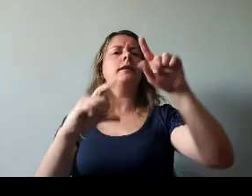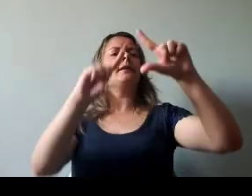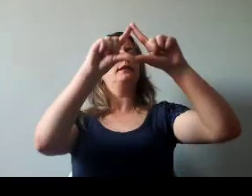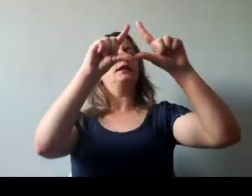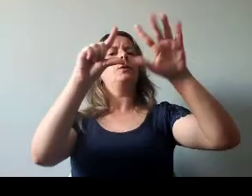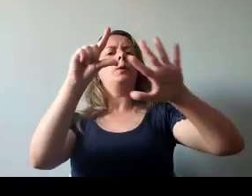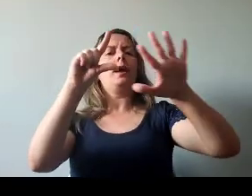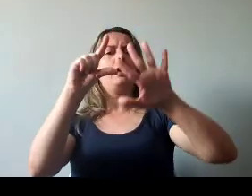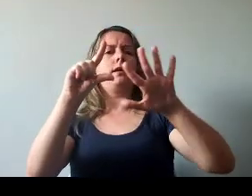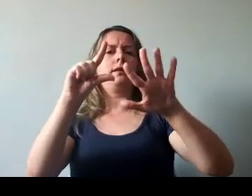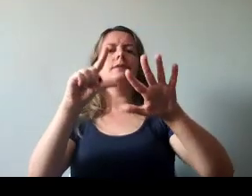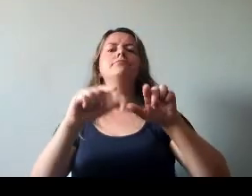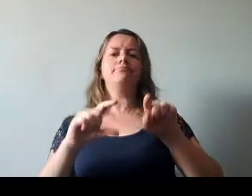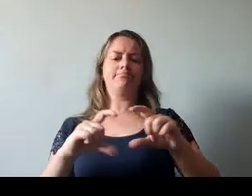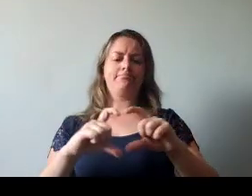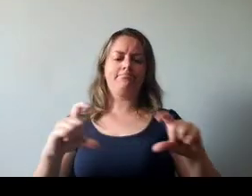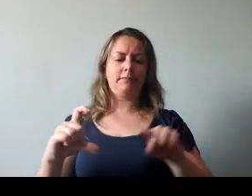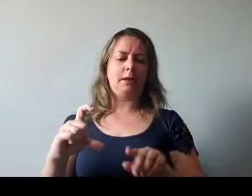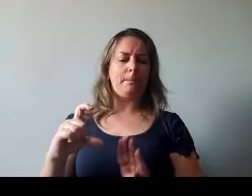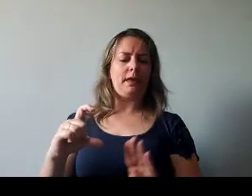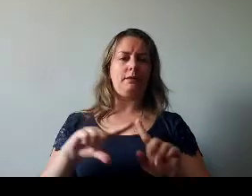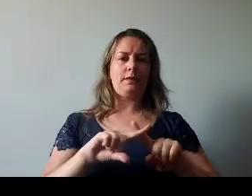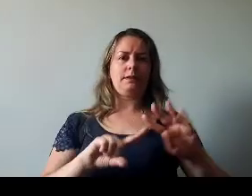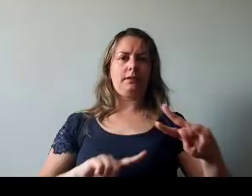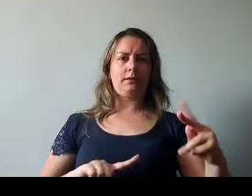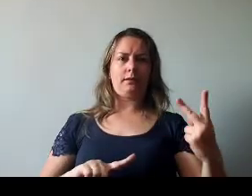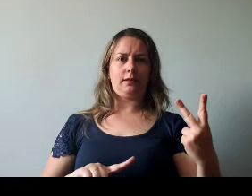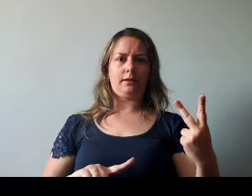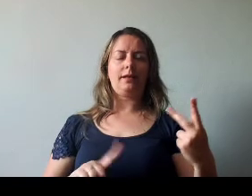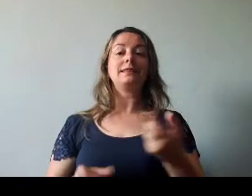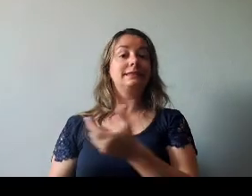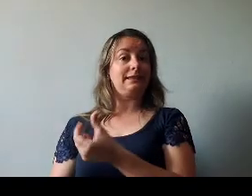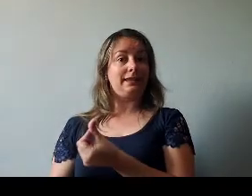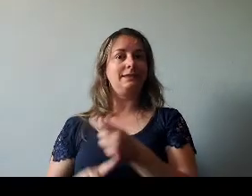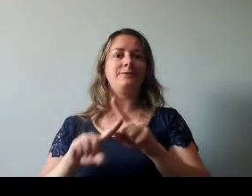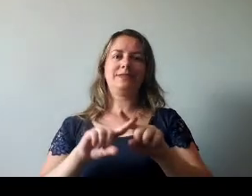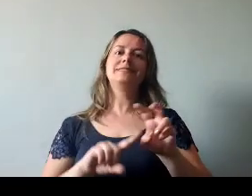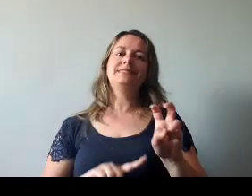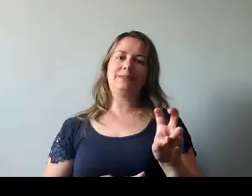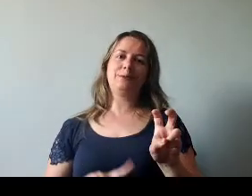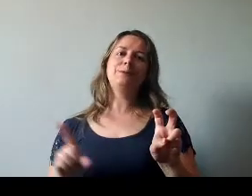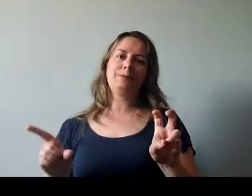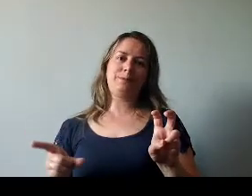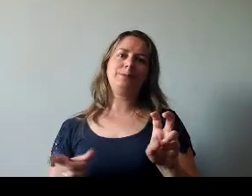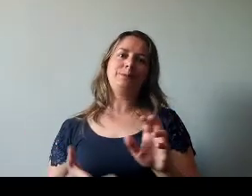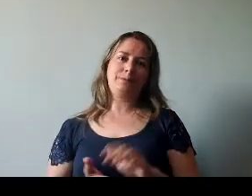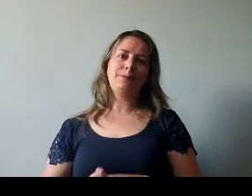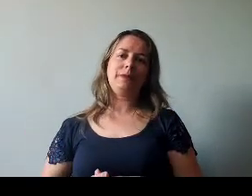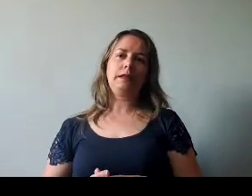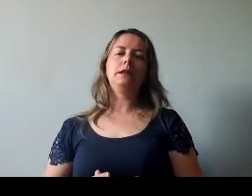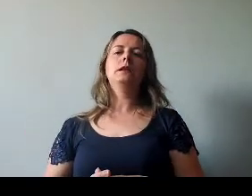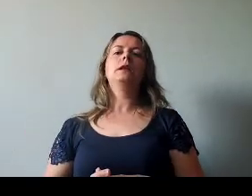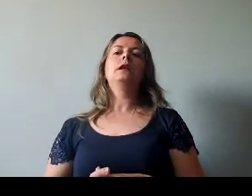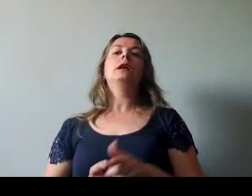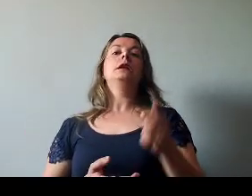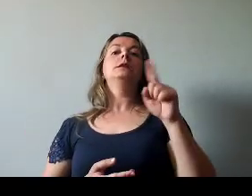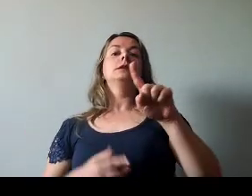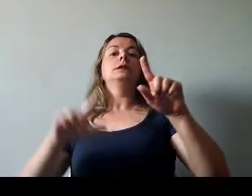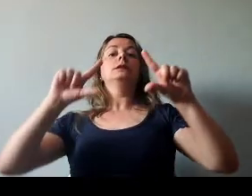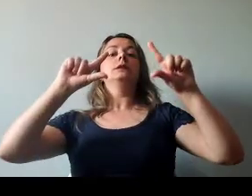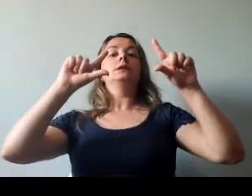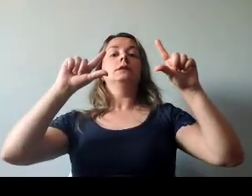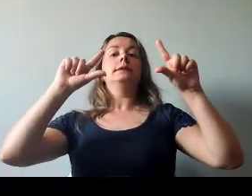altura. A base é 6, a altura é 5. Então, 5 vezes 6. No triângulo,